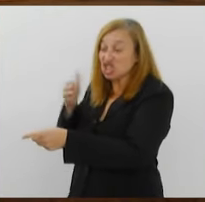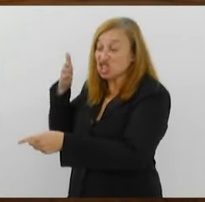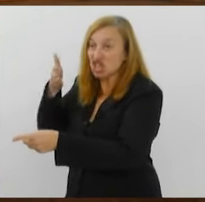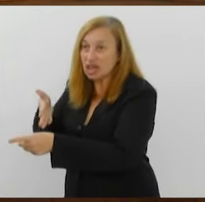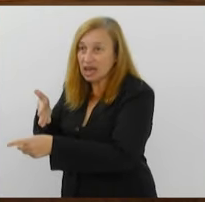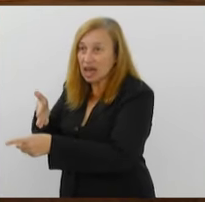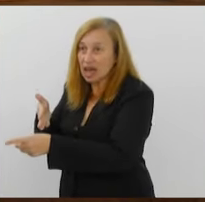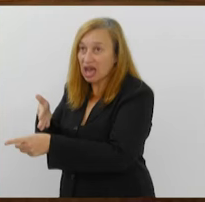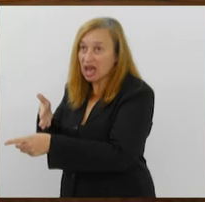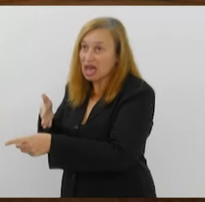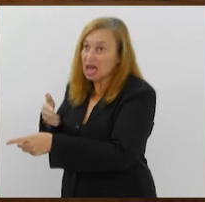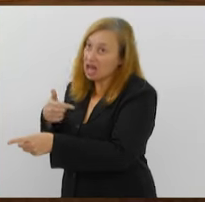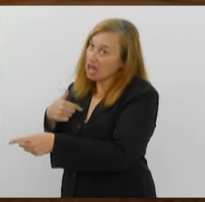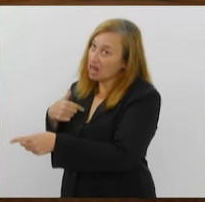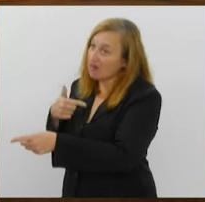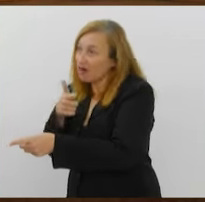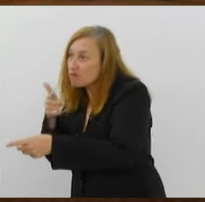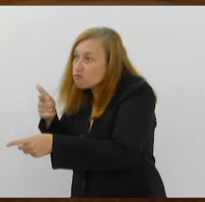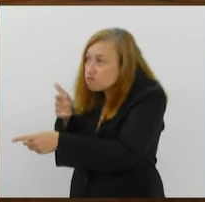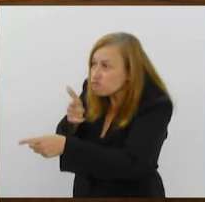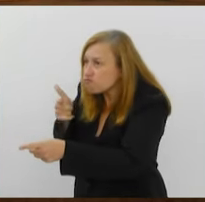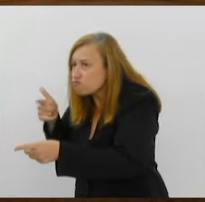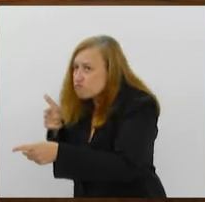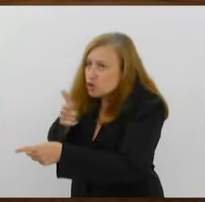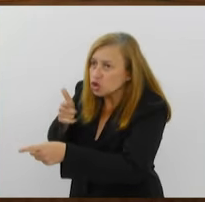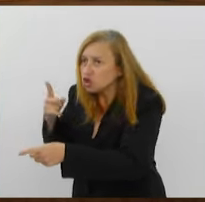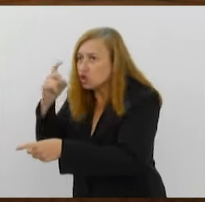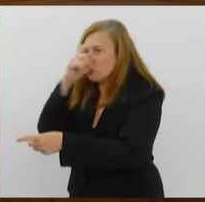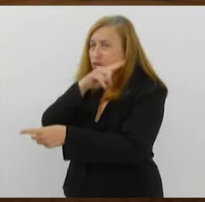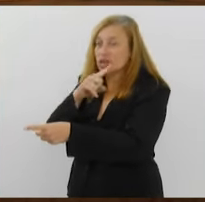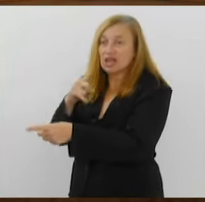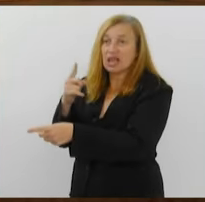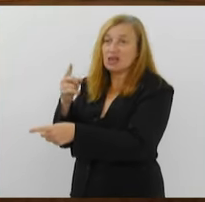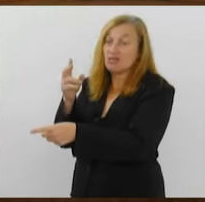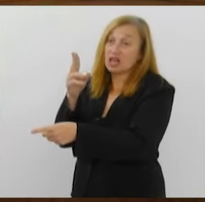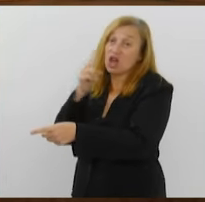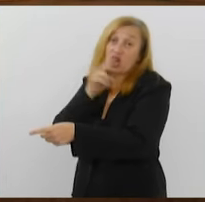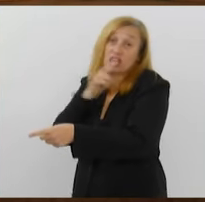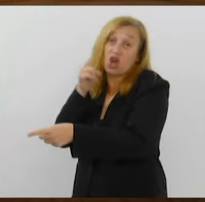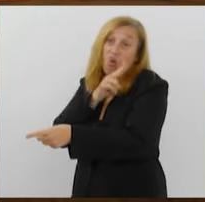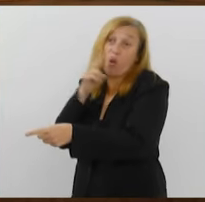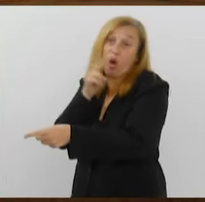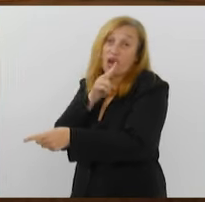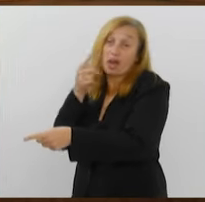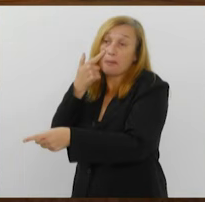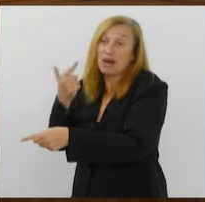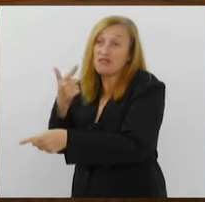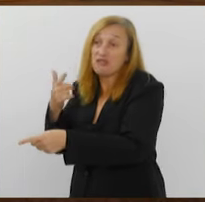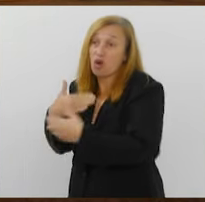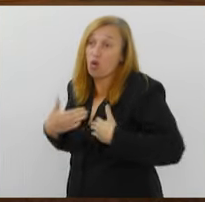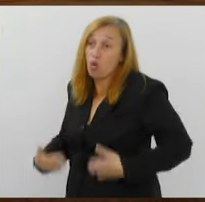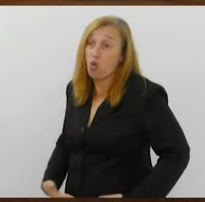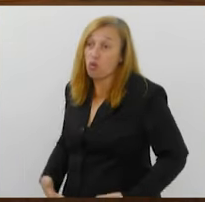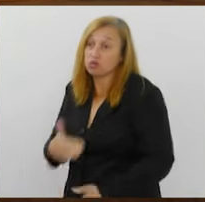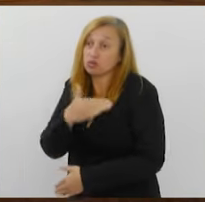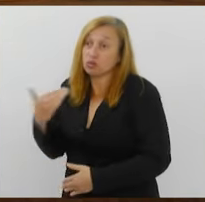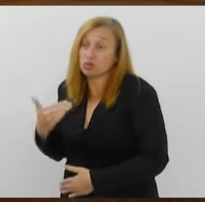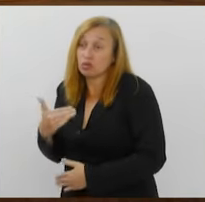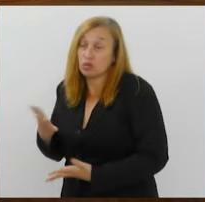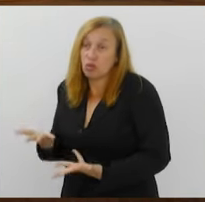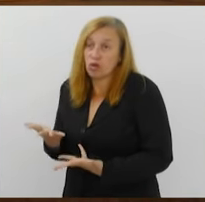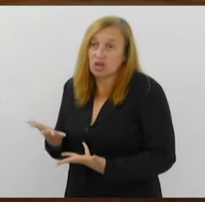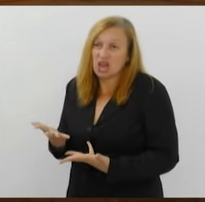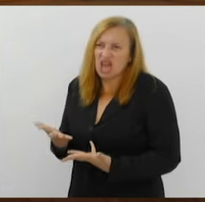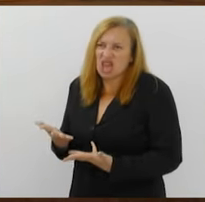ele vai progredindo, ele vai com certas dificuldades. Ele não vai sair correndo lá para ver o corpo do bandido. Nisso a arma já desapareceu. Ou você acha